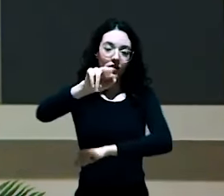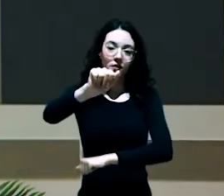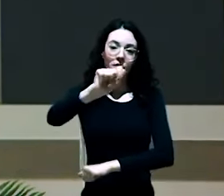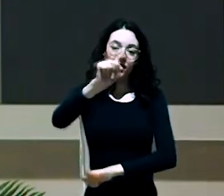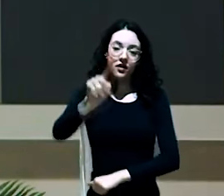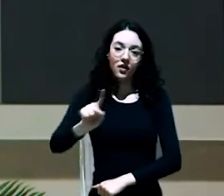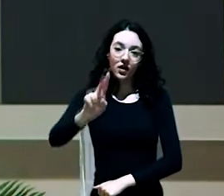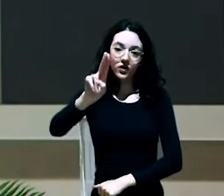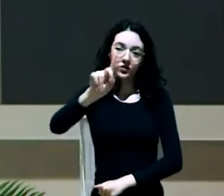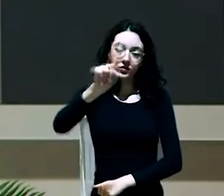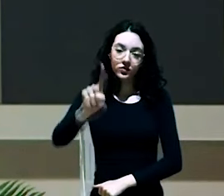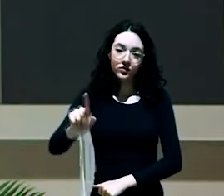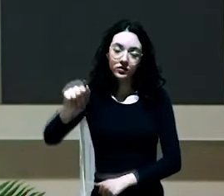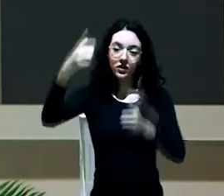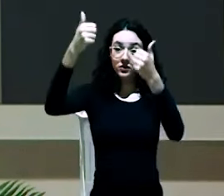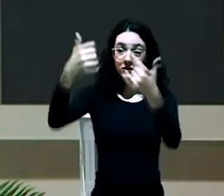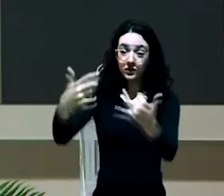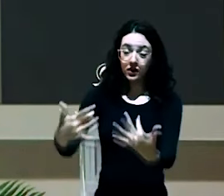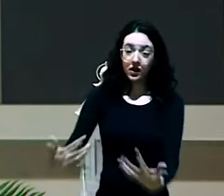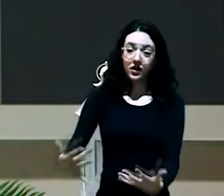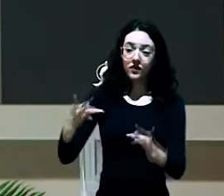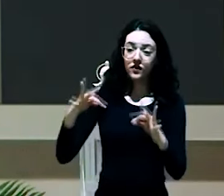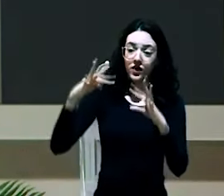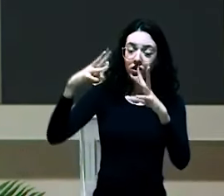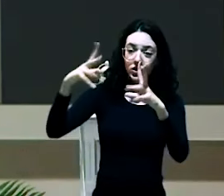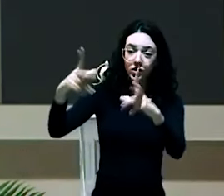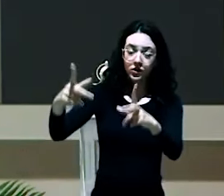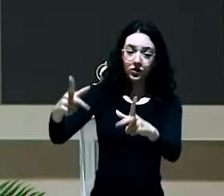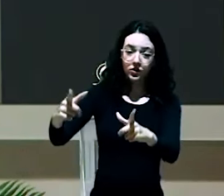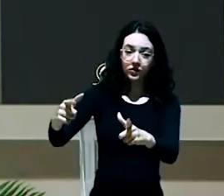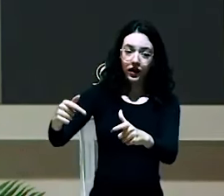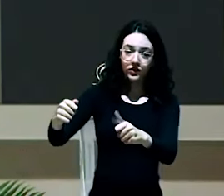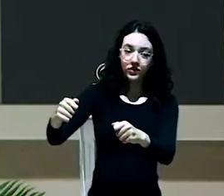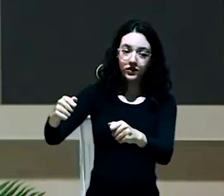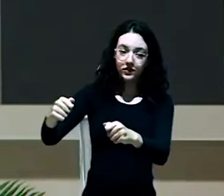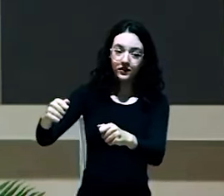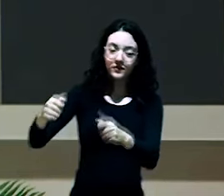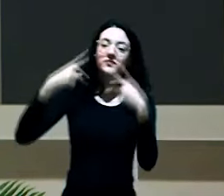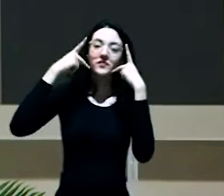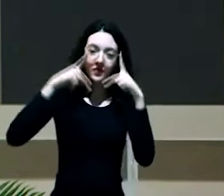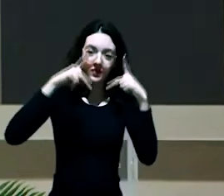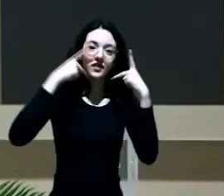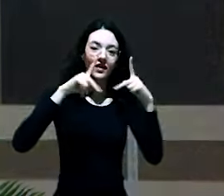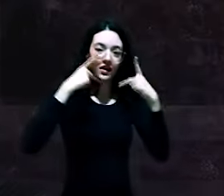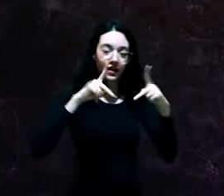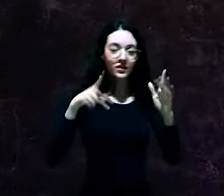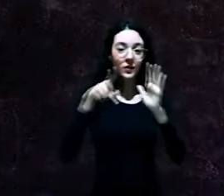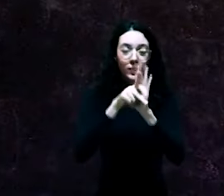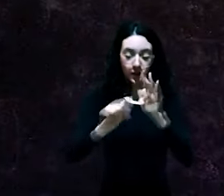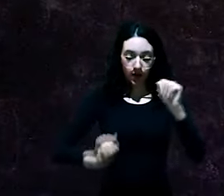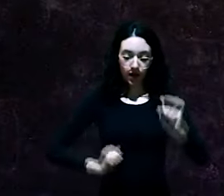todos foram cheios do Espírito Santo e começaram a falar noutras línguas conforme